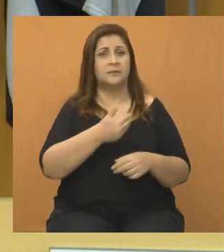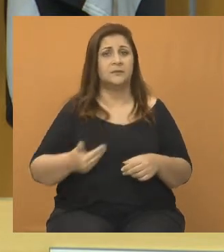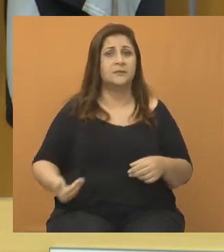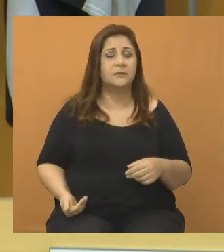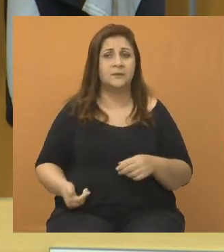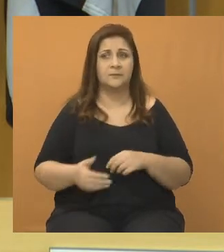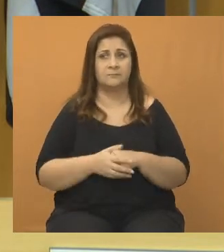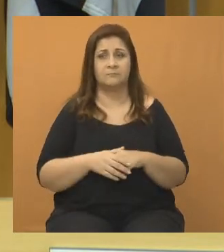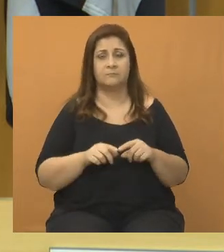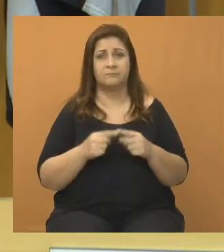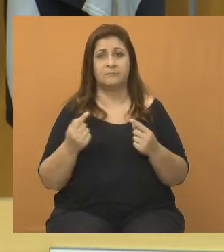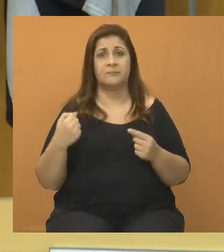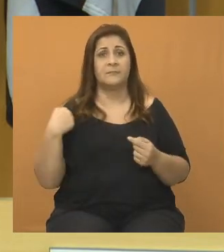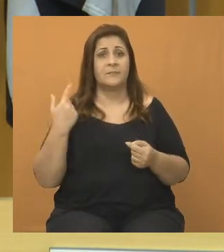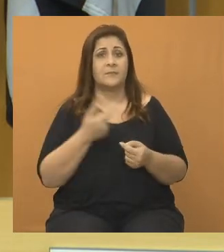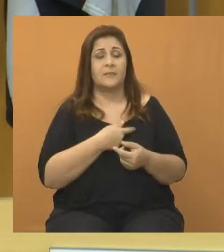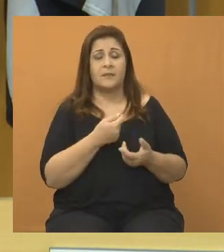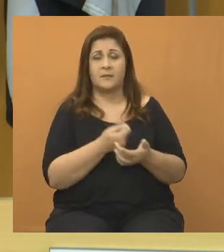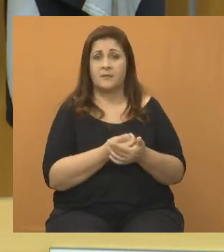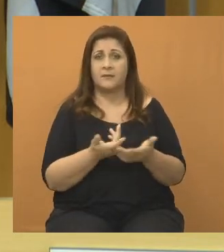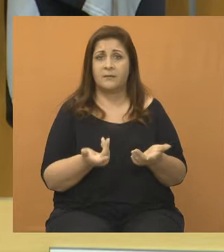um vácuo que deixa